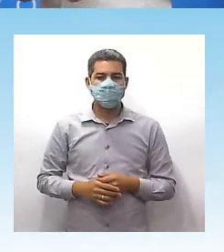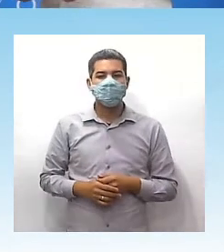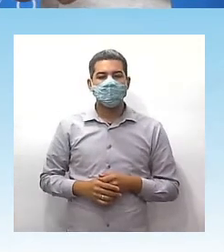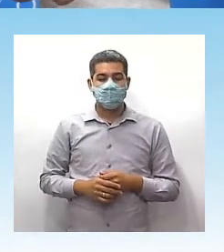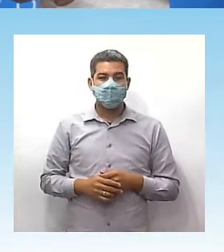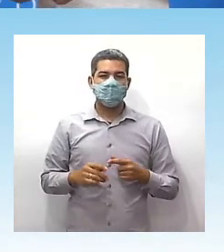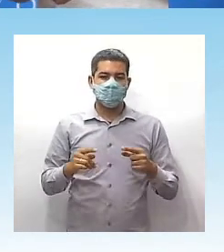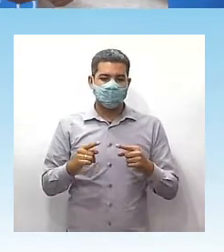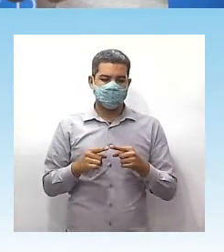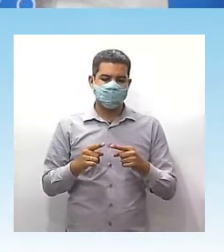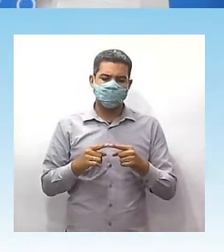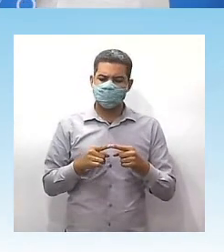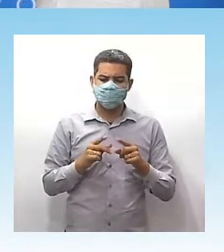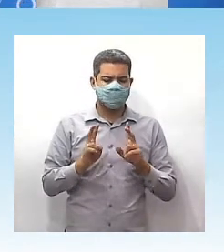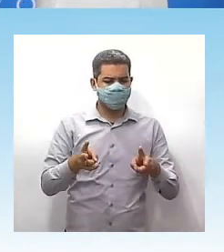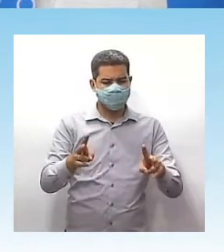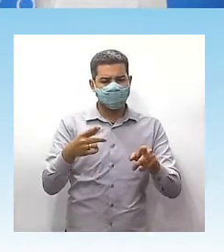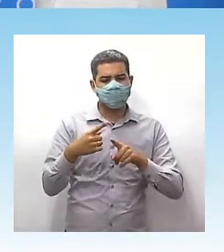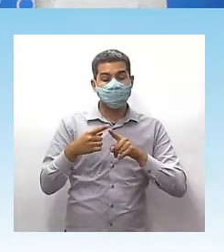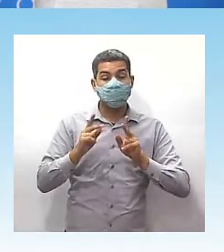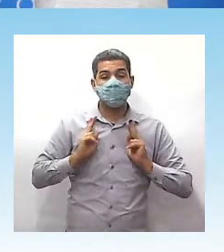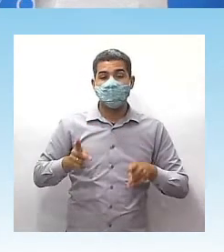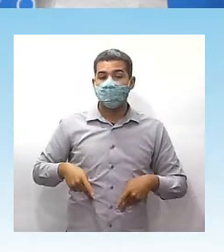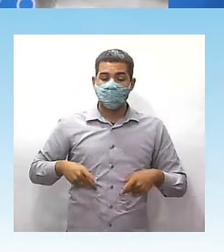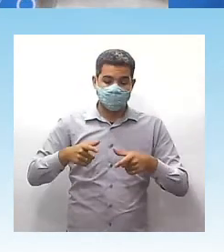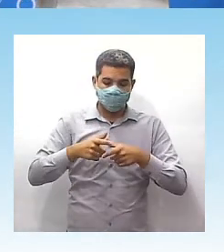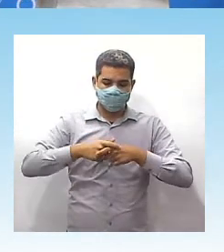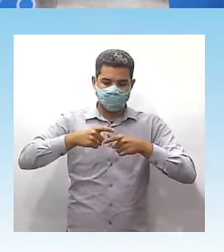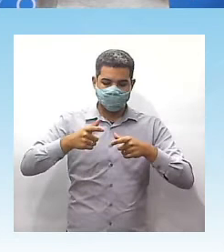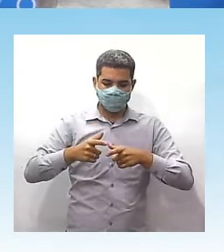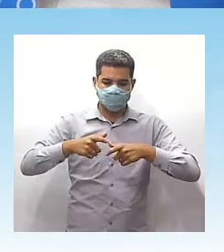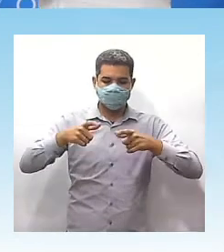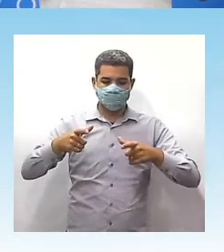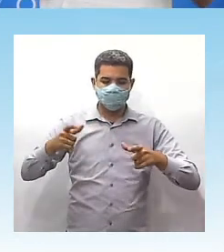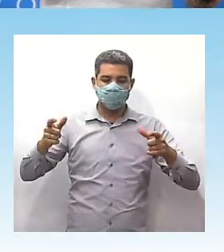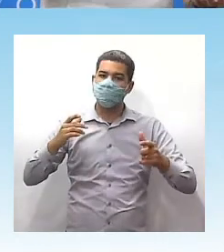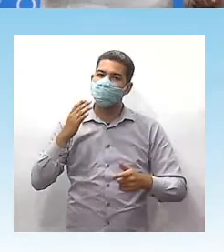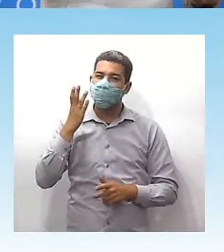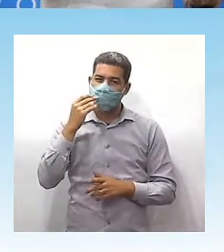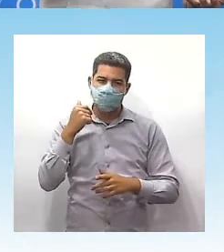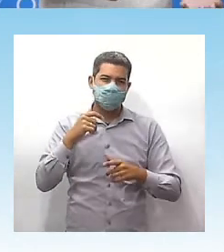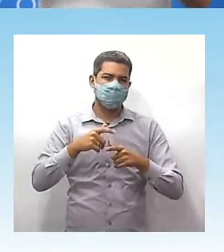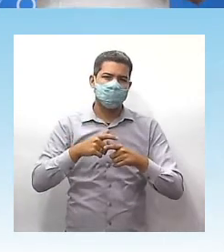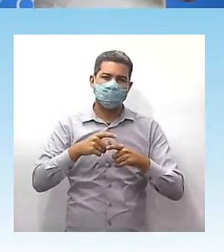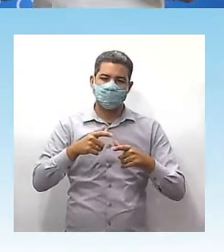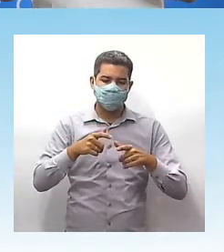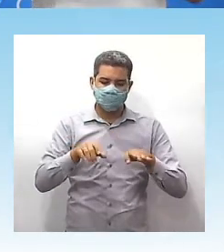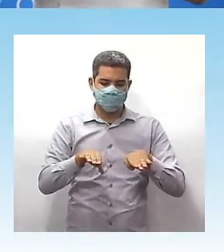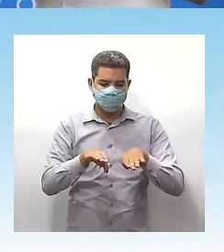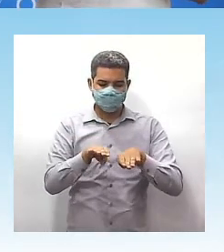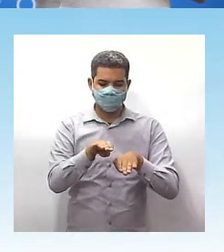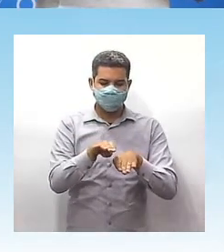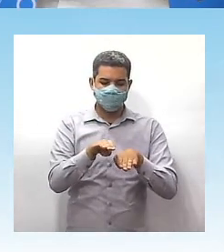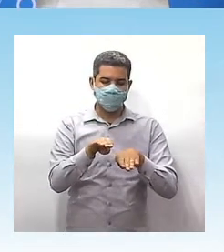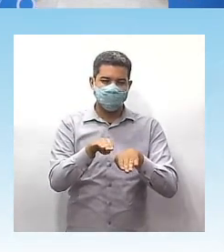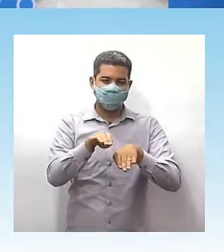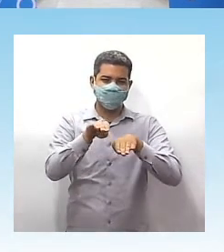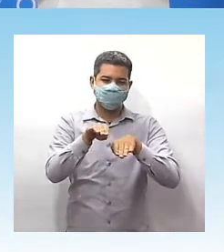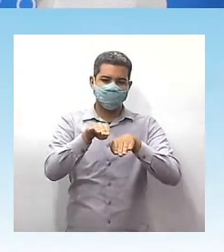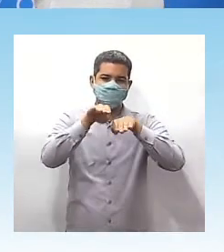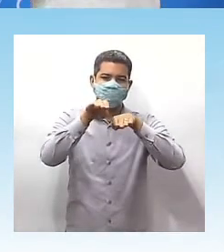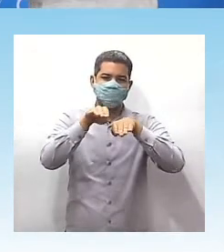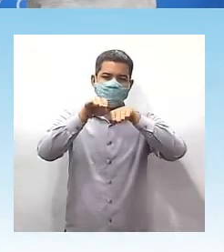ligado à alimentação. Por quê? A população está crescendo e a quantidade de alimentos não está sendo proporcional à população.